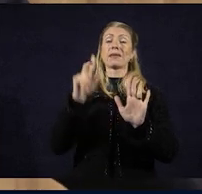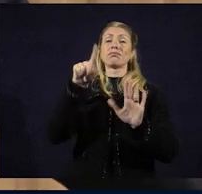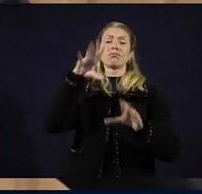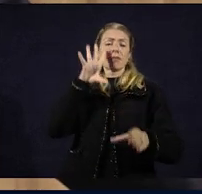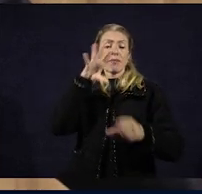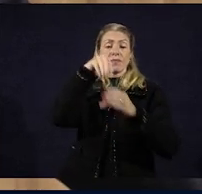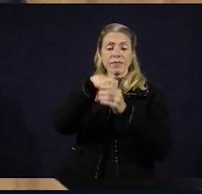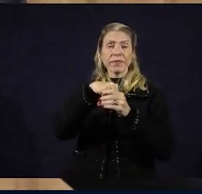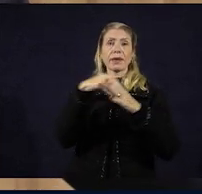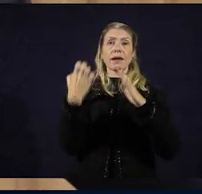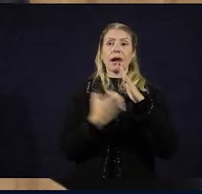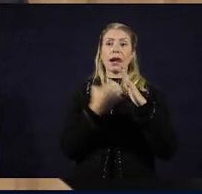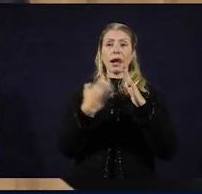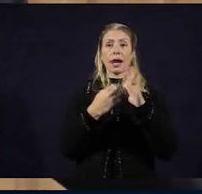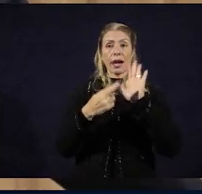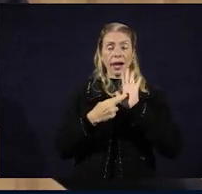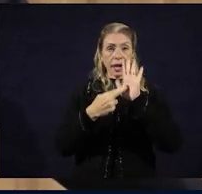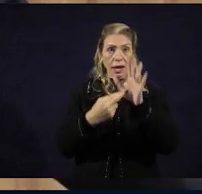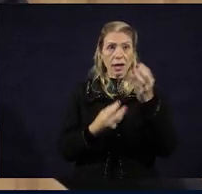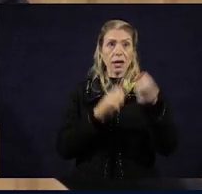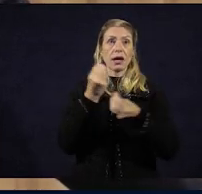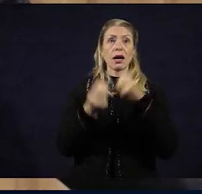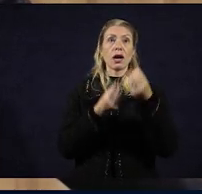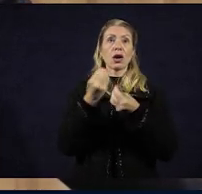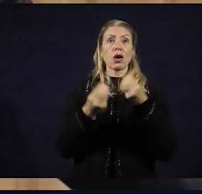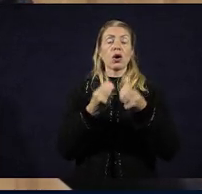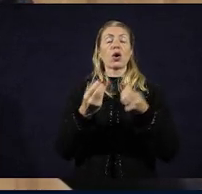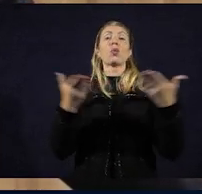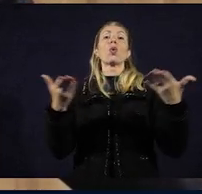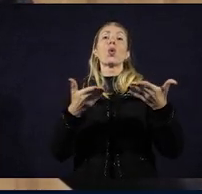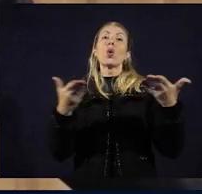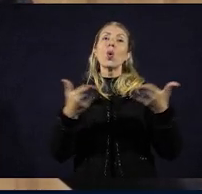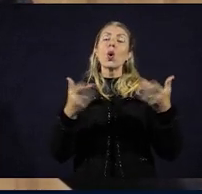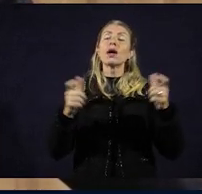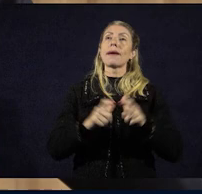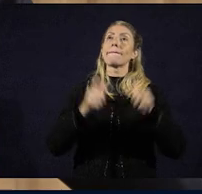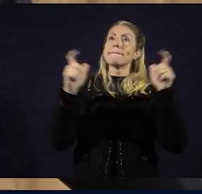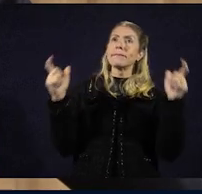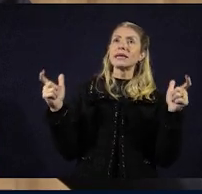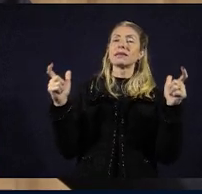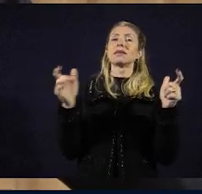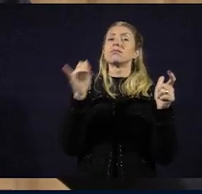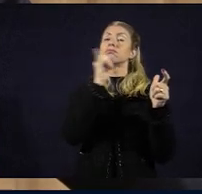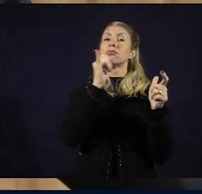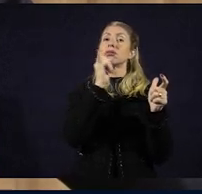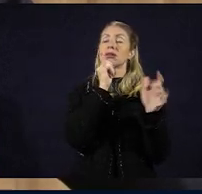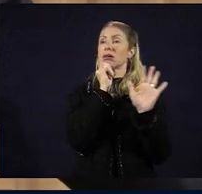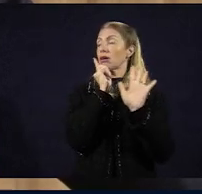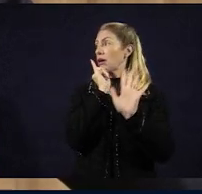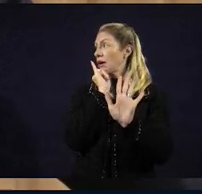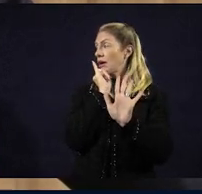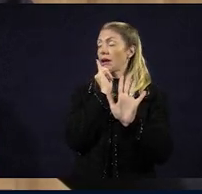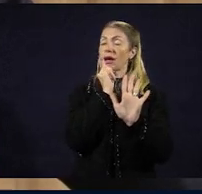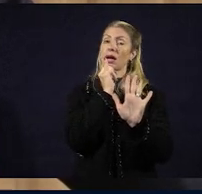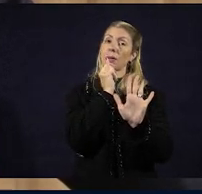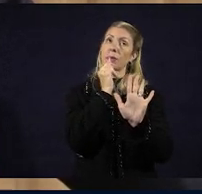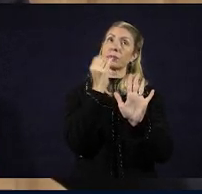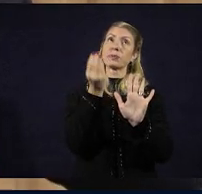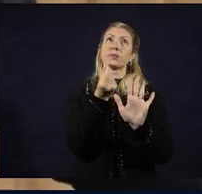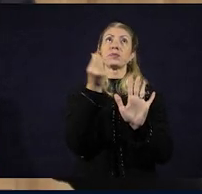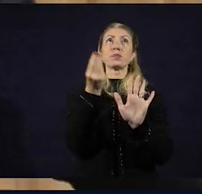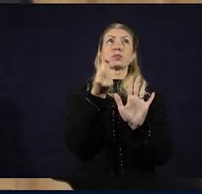DNA da empresa e claro que isso hoje é bastante vão falar assim É